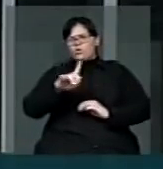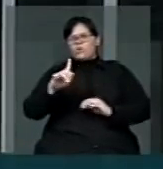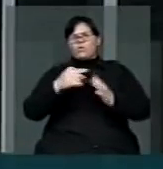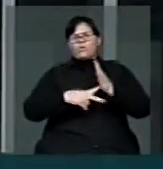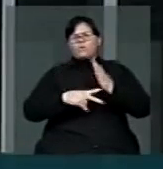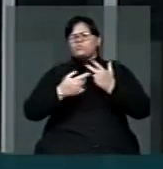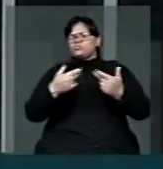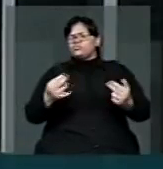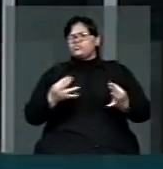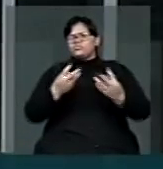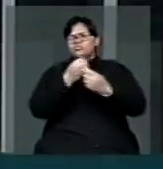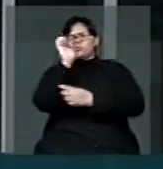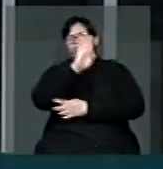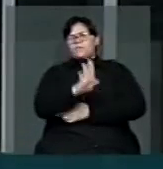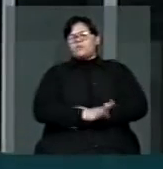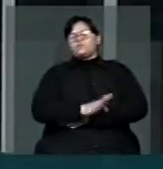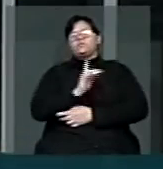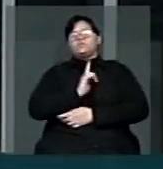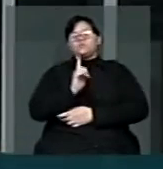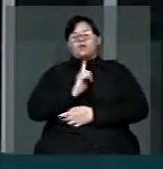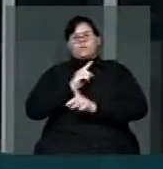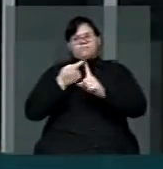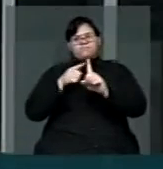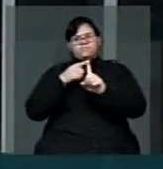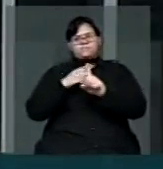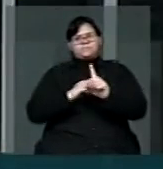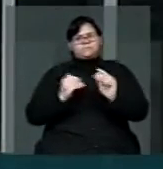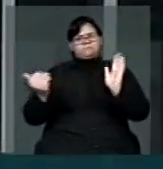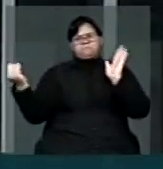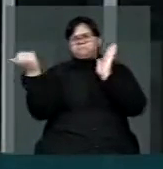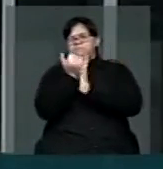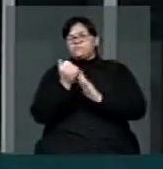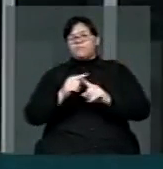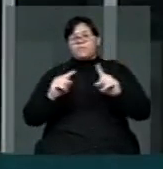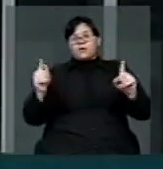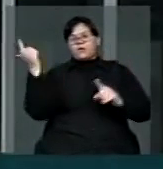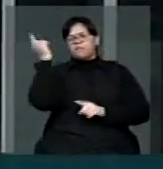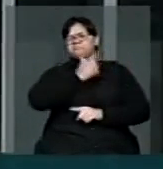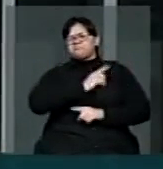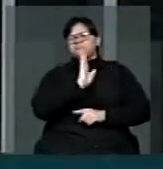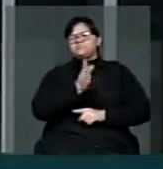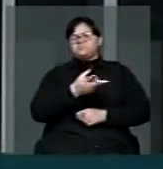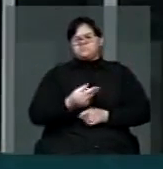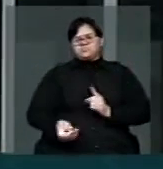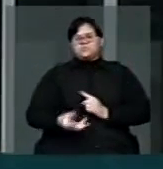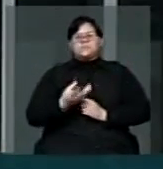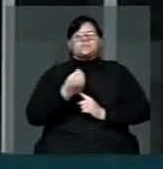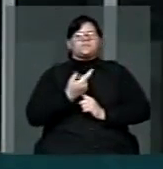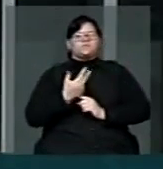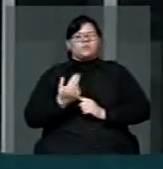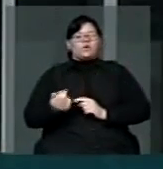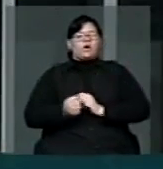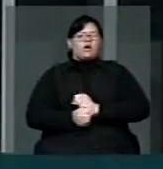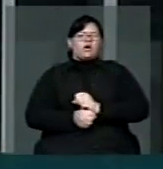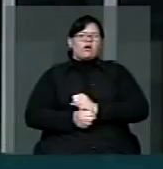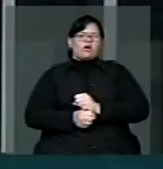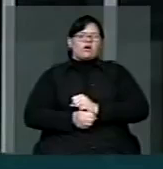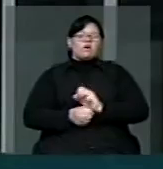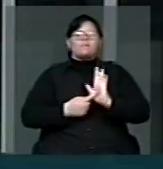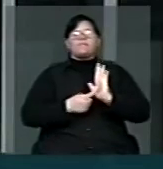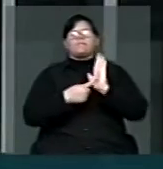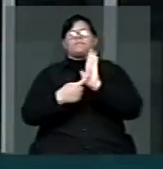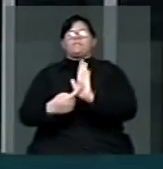de todas as regiões, temos pela frente ainda são enormes. Mas as conquistas registradas nos últimos anos mostram que o